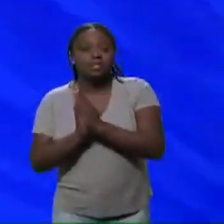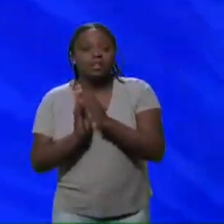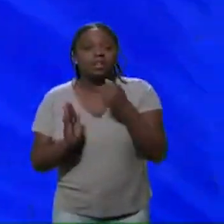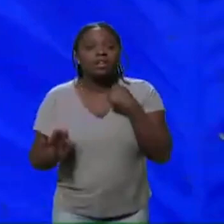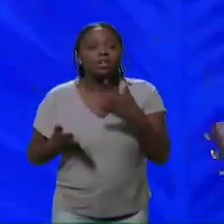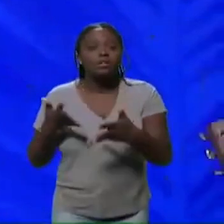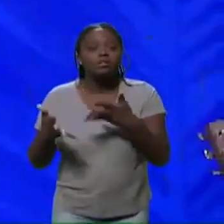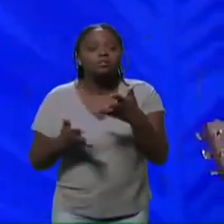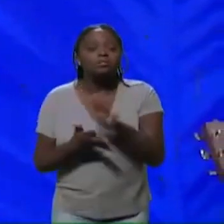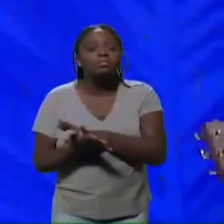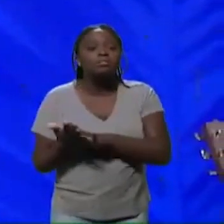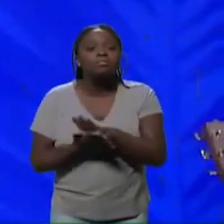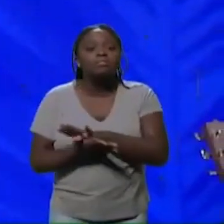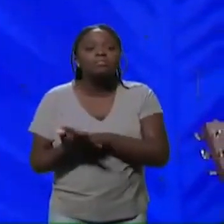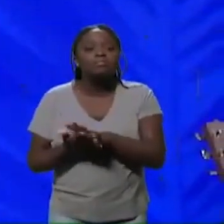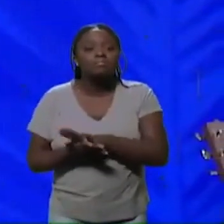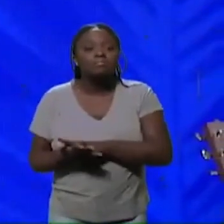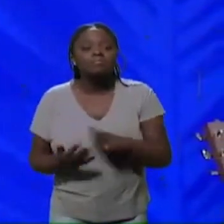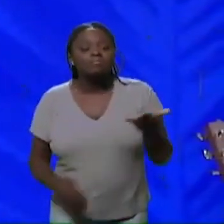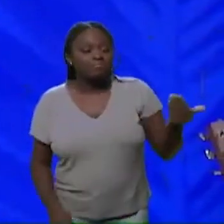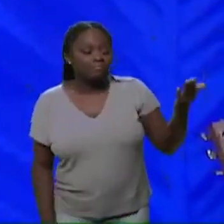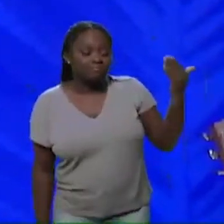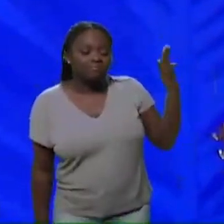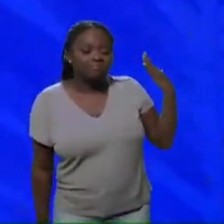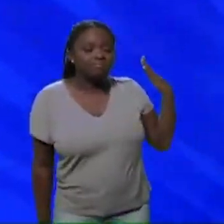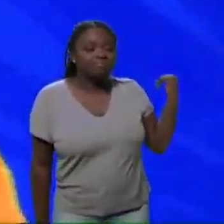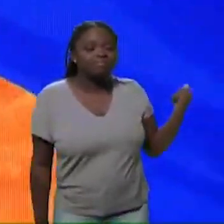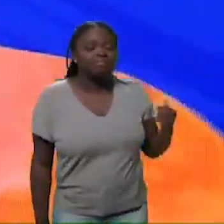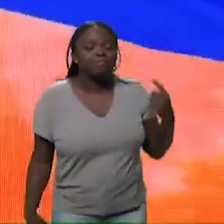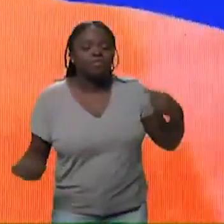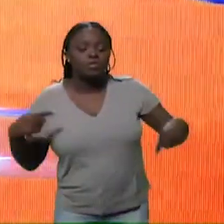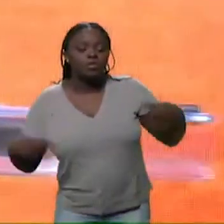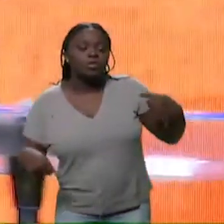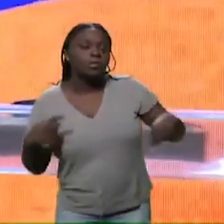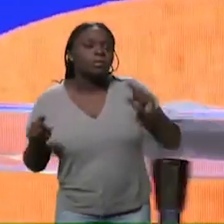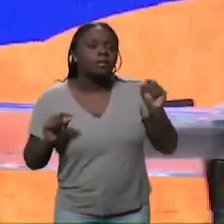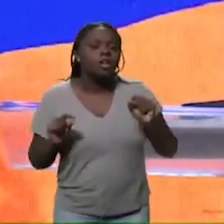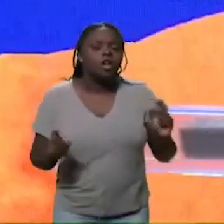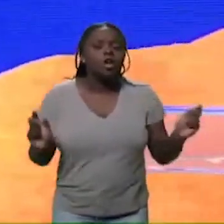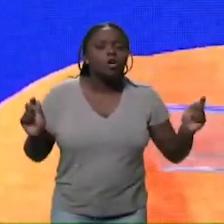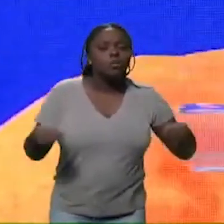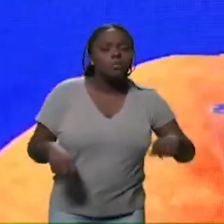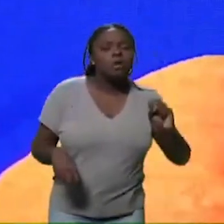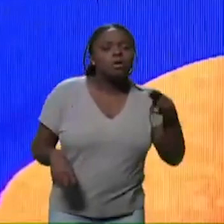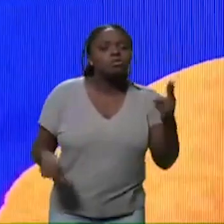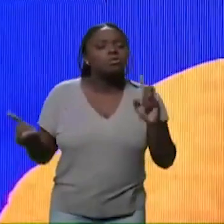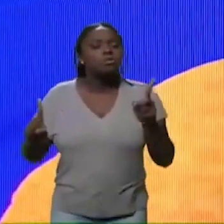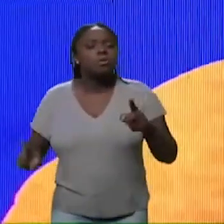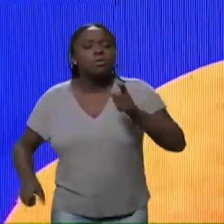nada. Na minha época, gente, você sabe o que era a discussão? Se podia ou não bateria na